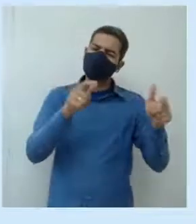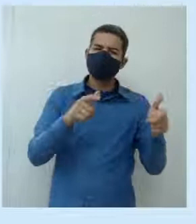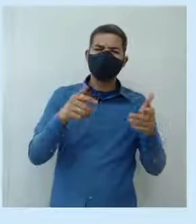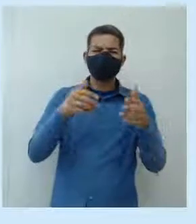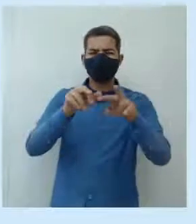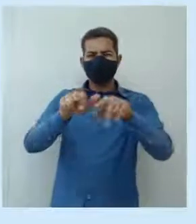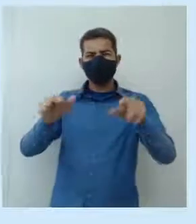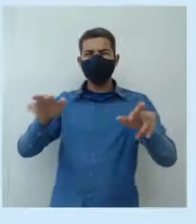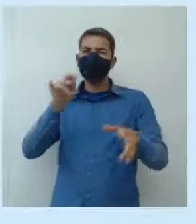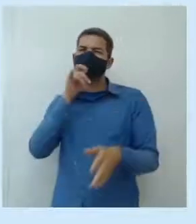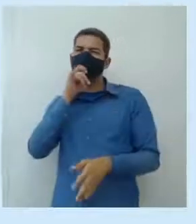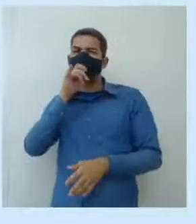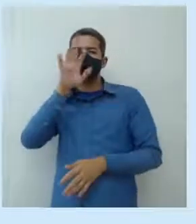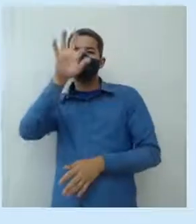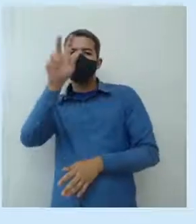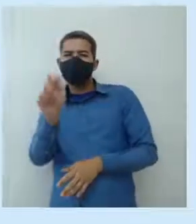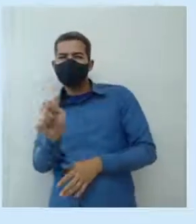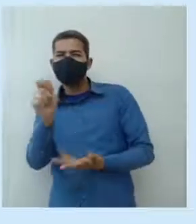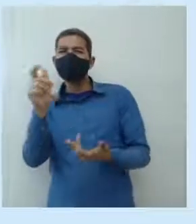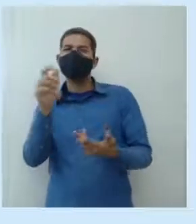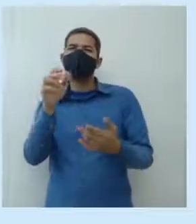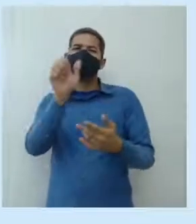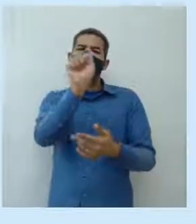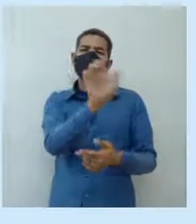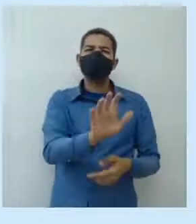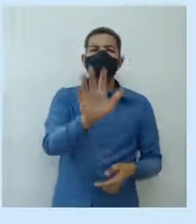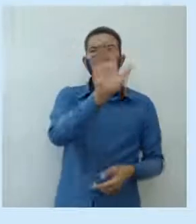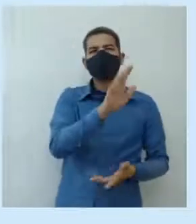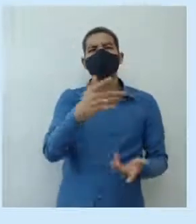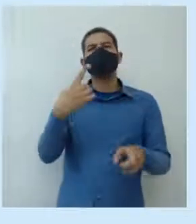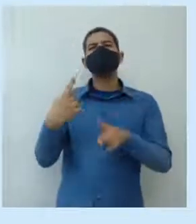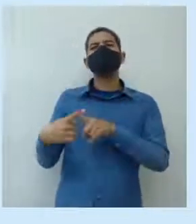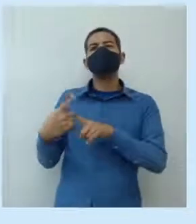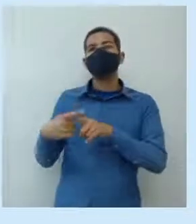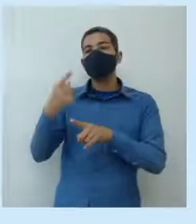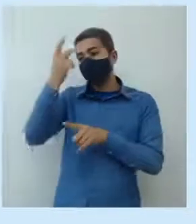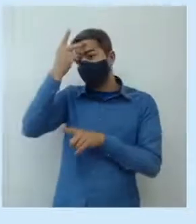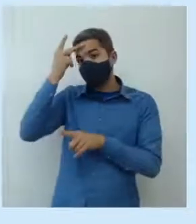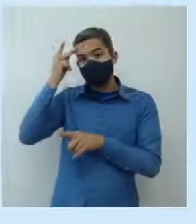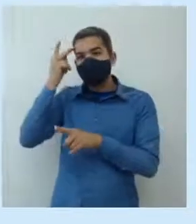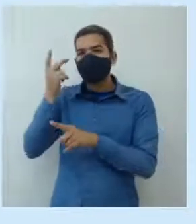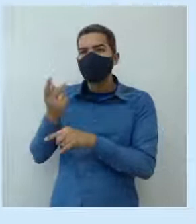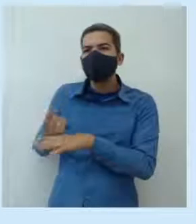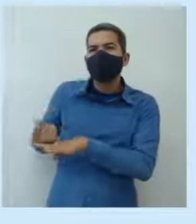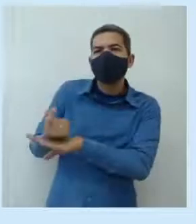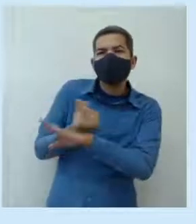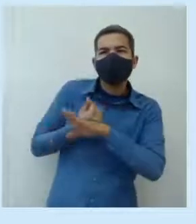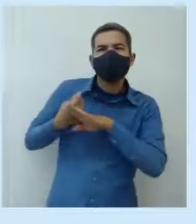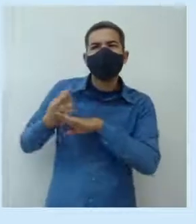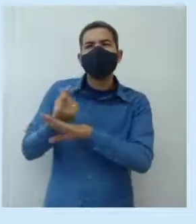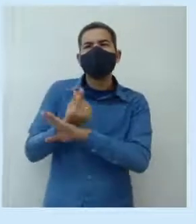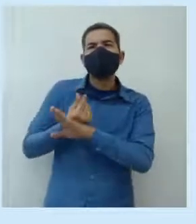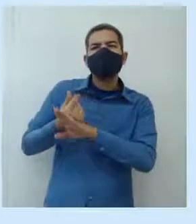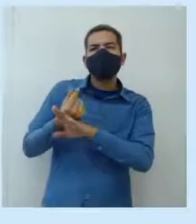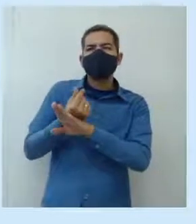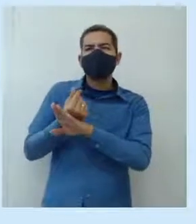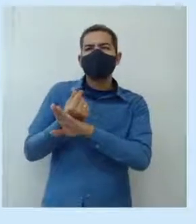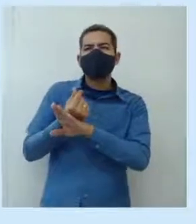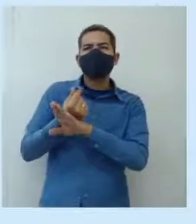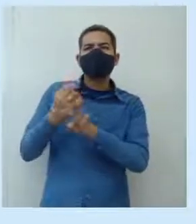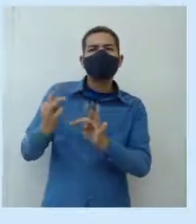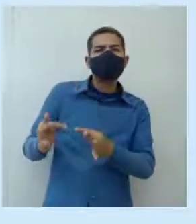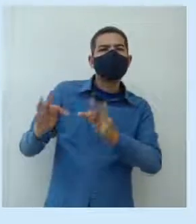enquanto a tecnologia, o capital e as elevadas produções de alimentos estiverem concentradas em países ricos e